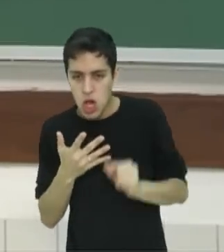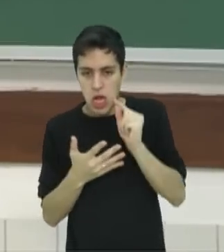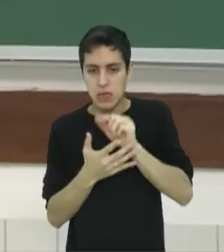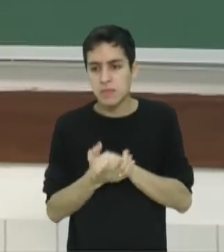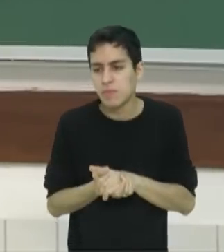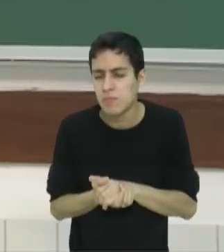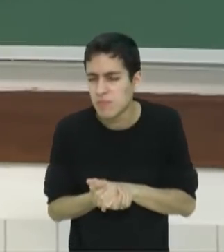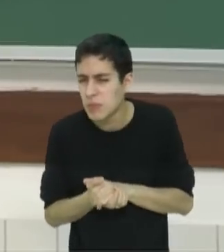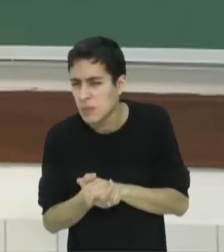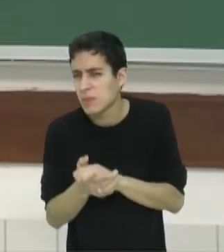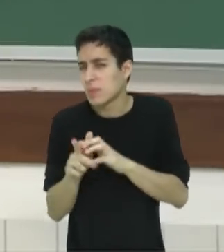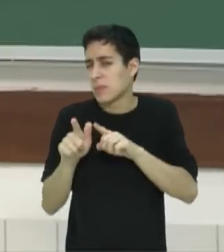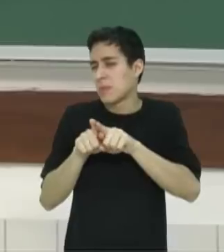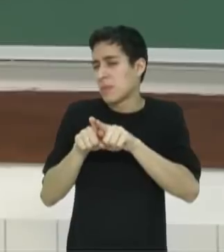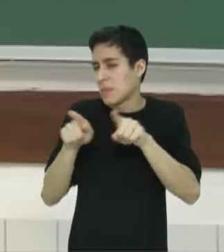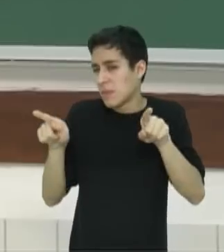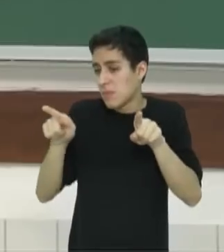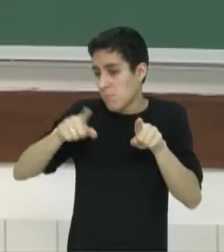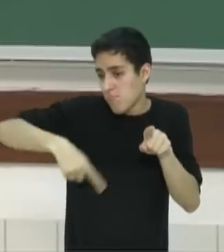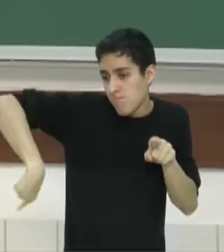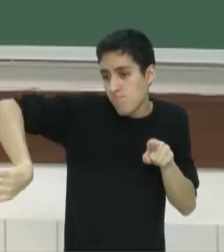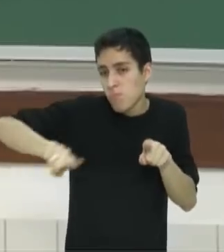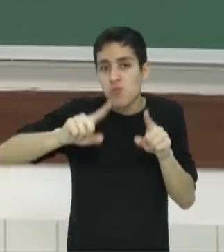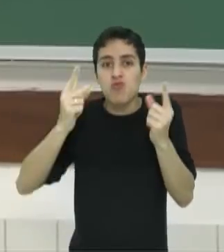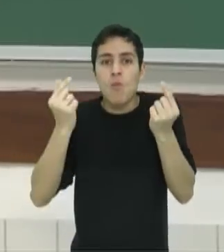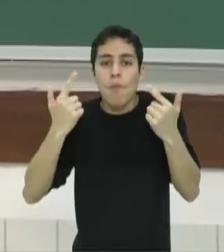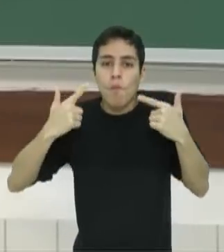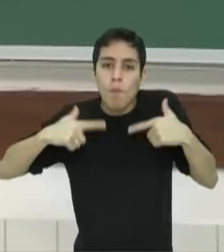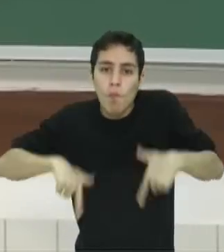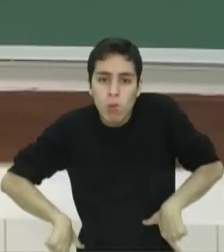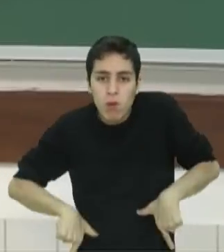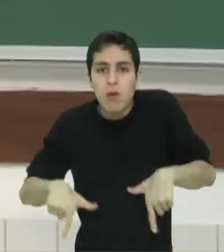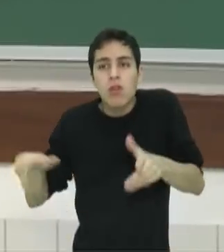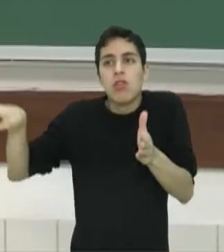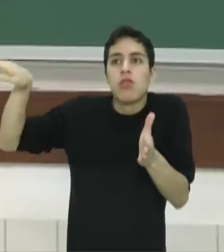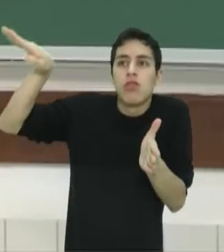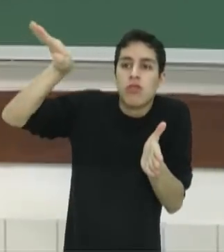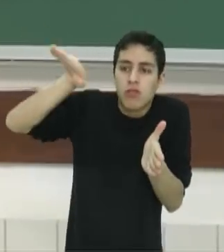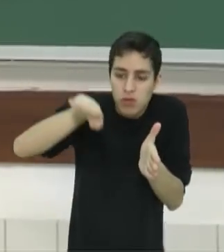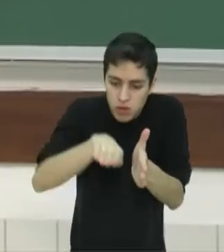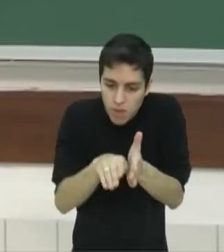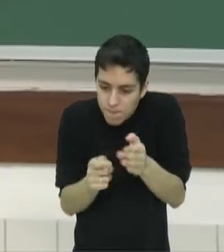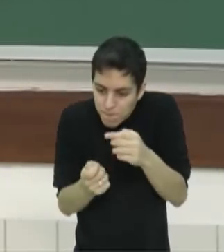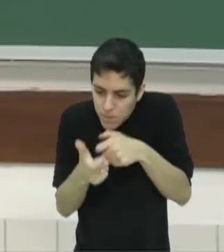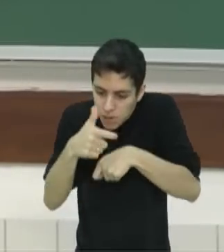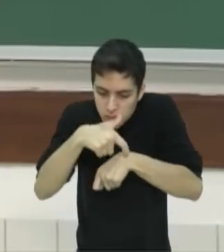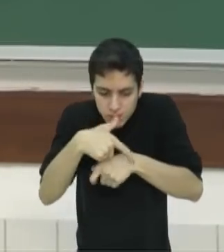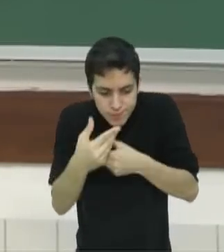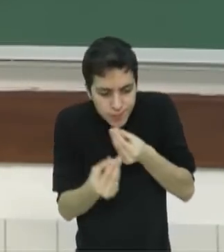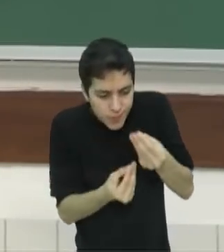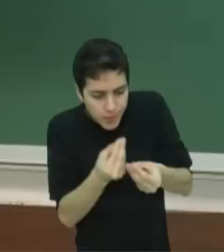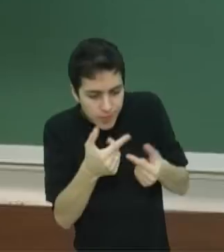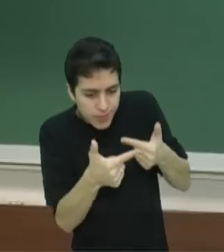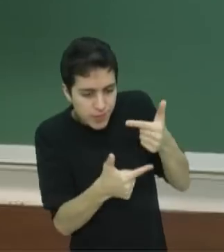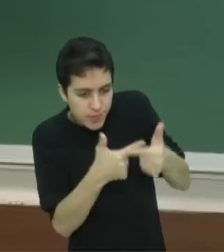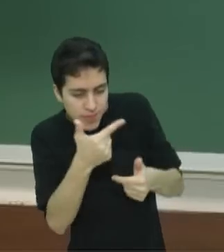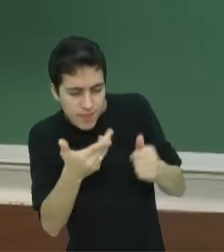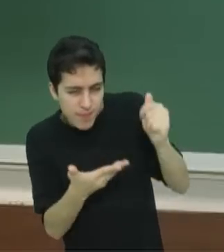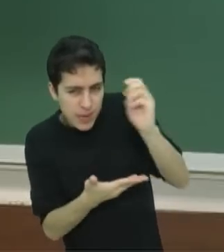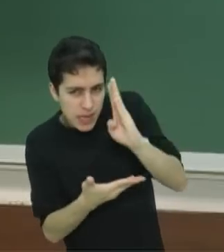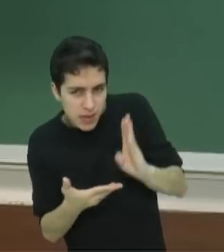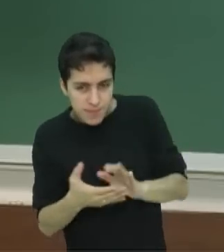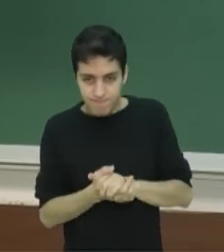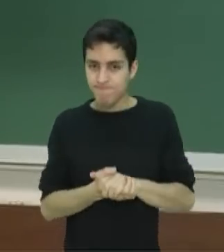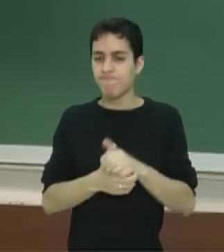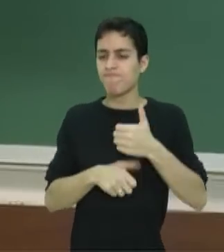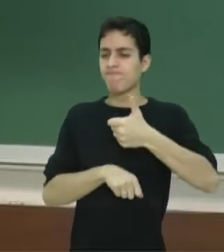eles não têm esse dinheiro, porque estão chegando agora para trabalhar no Brasil. O proprietário da fazenda, nesse caso,